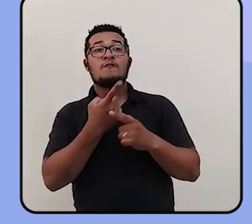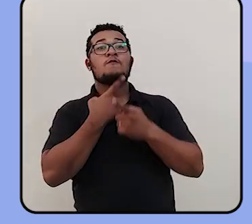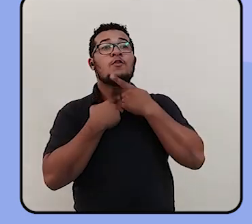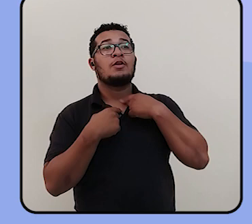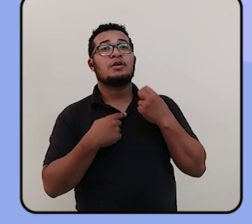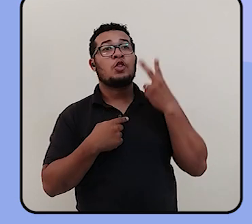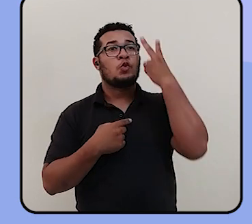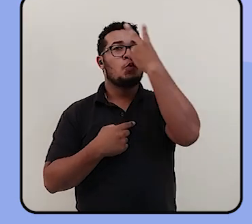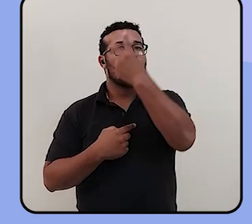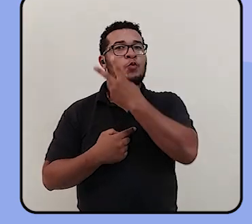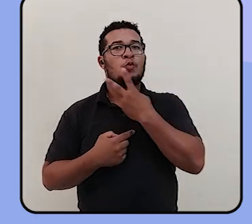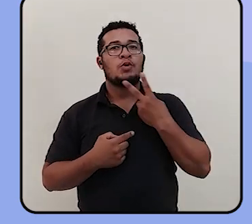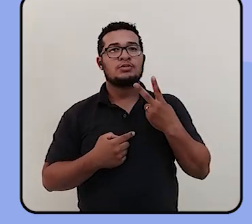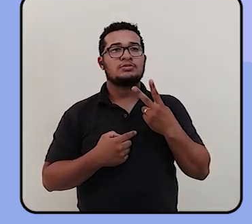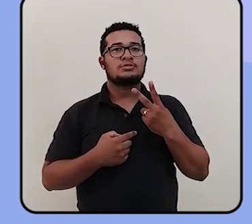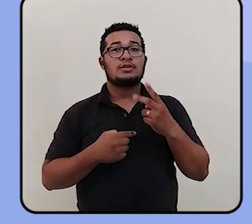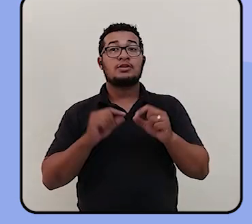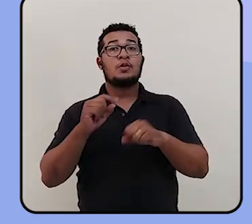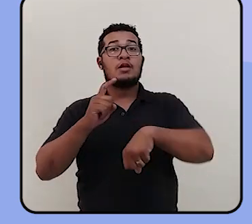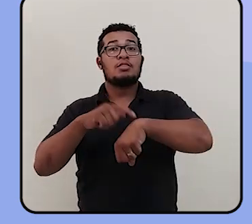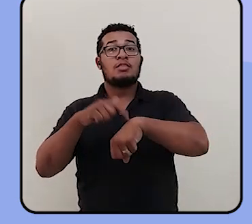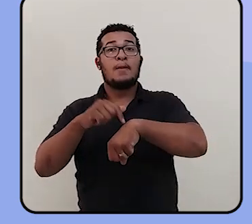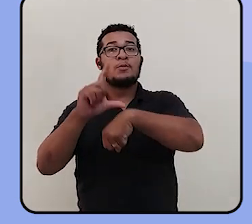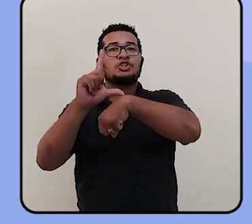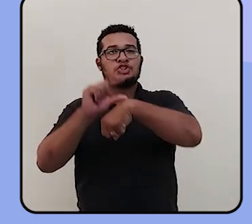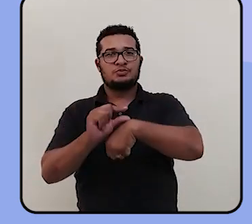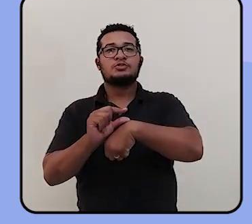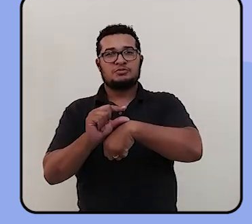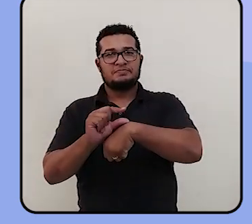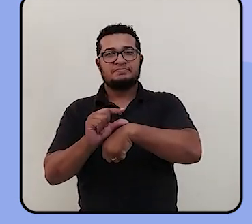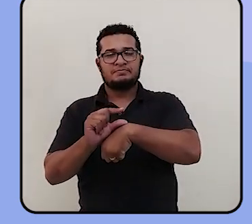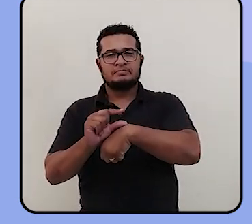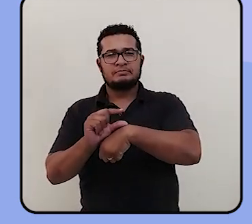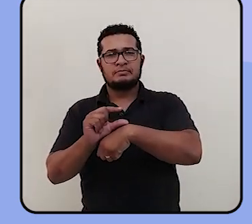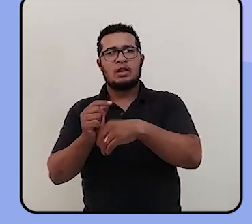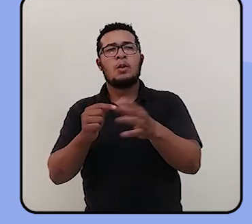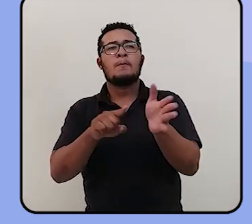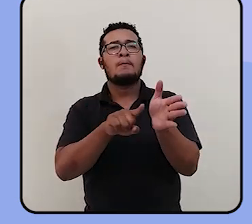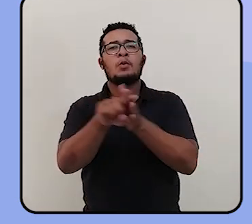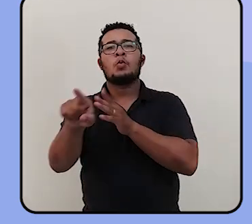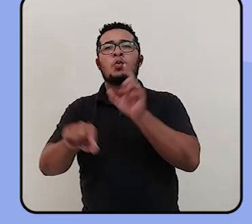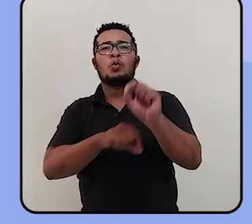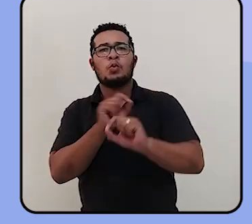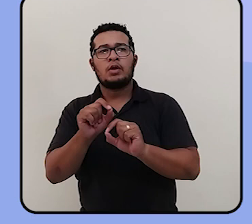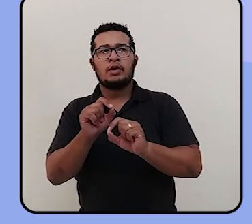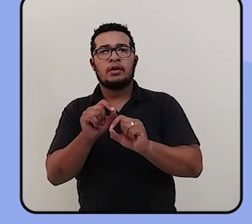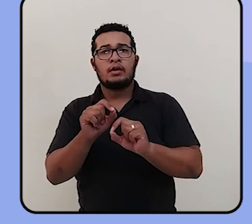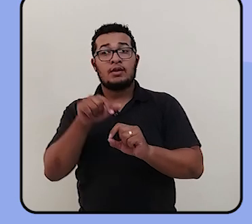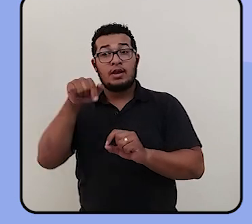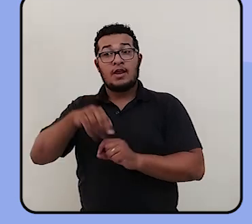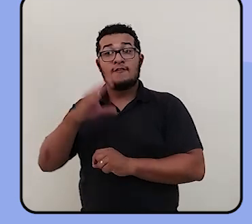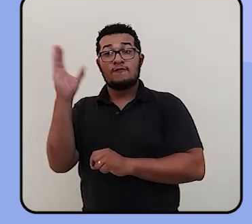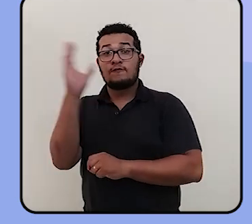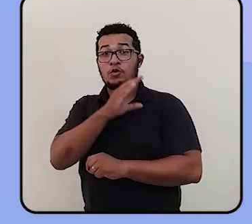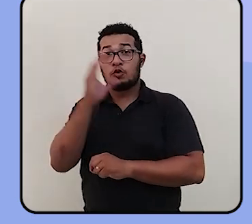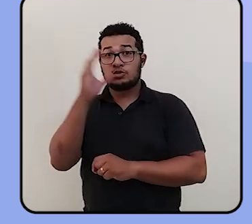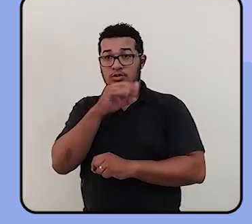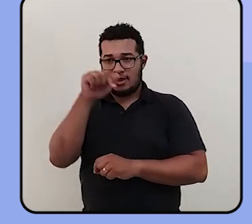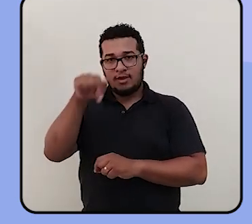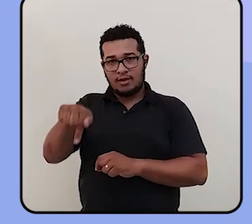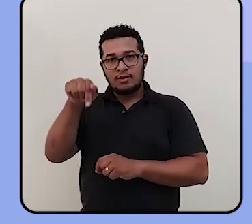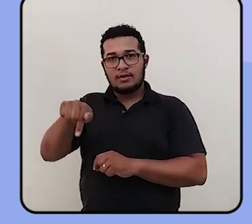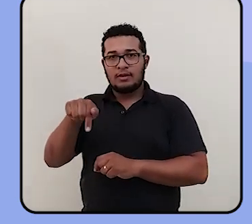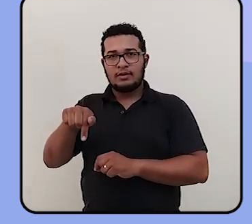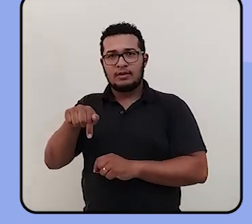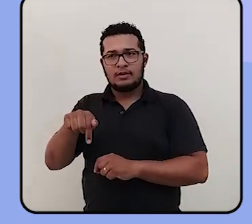2 horas. O que aconteceu então? A quantidade diminuiu. Então eu te pergunto, será que a